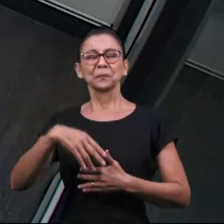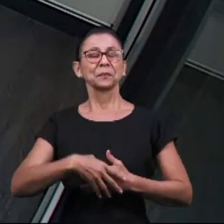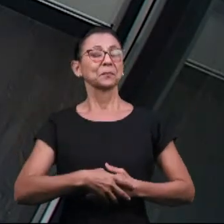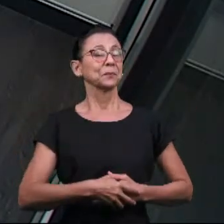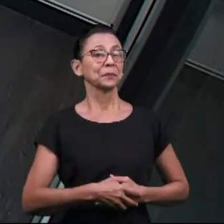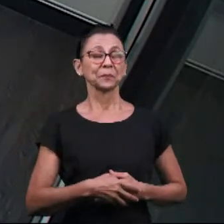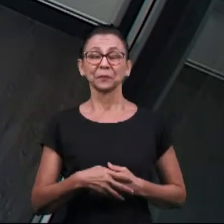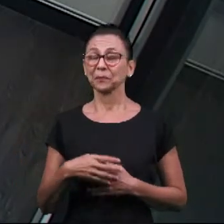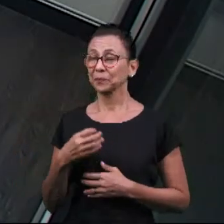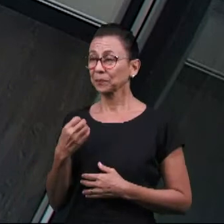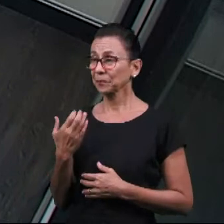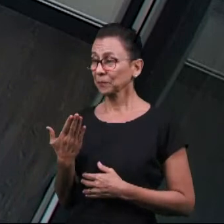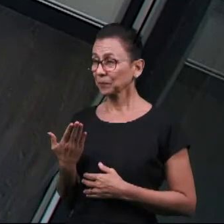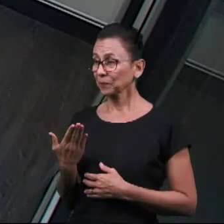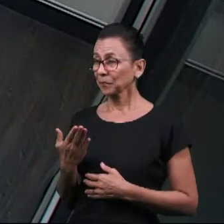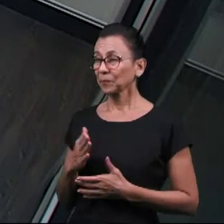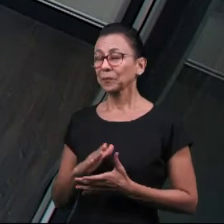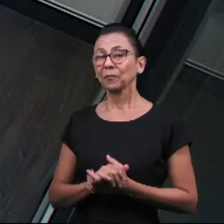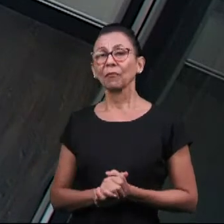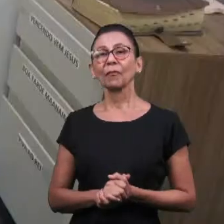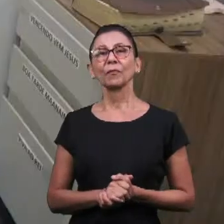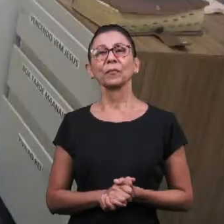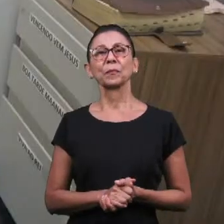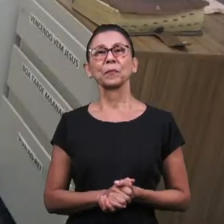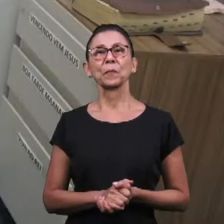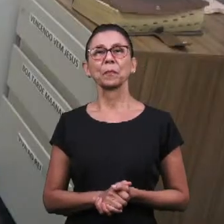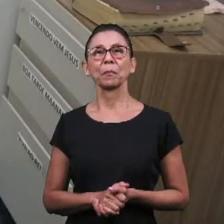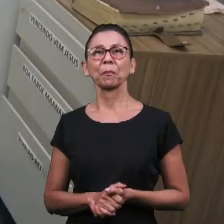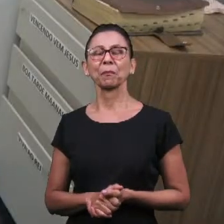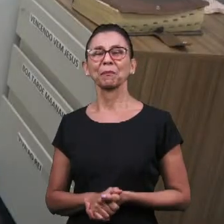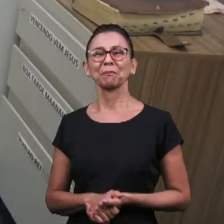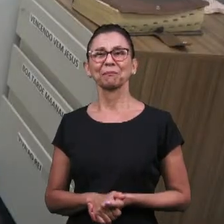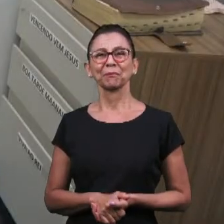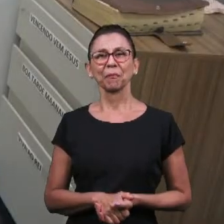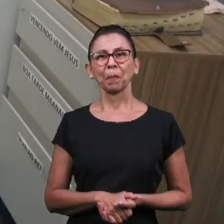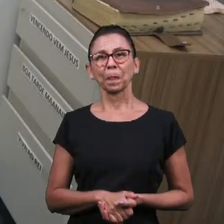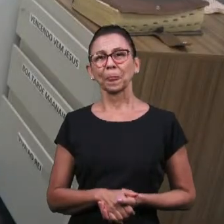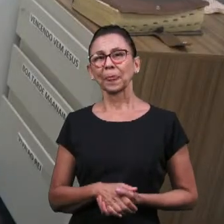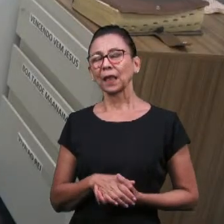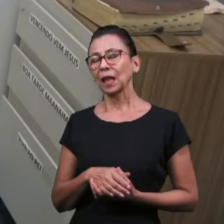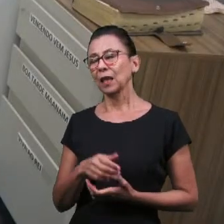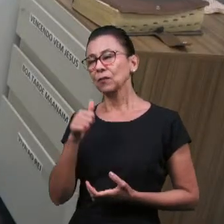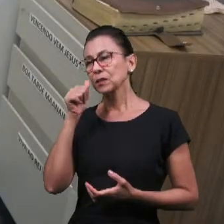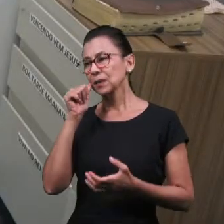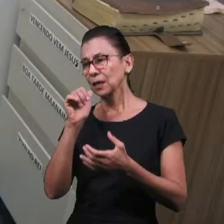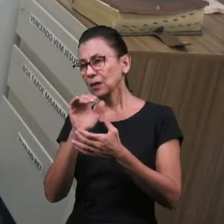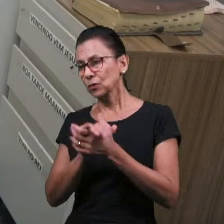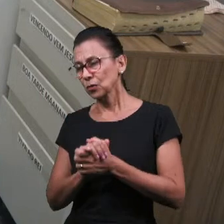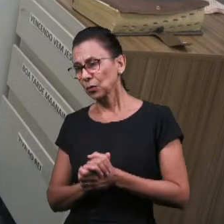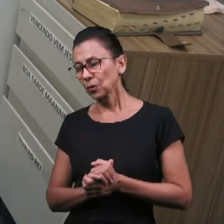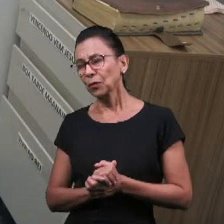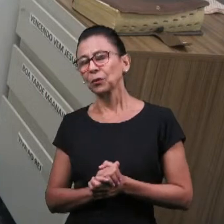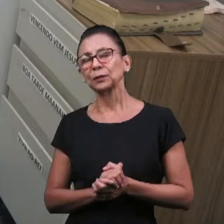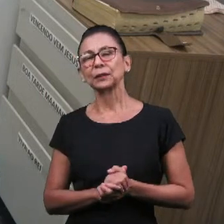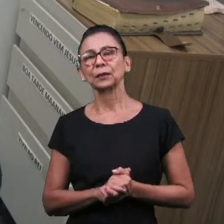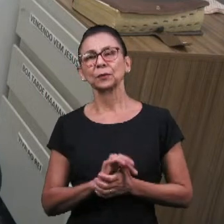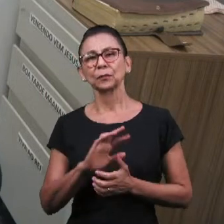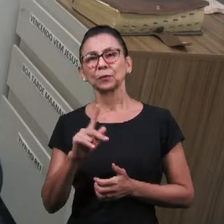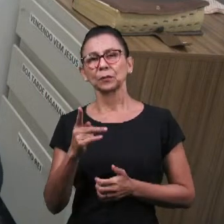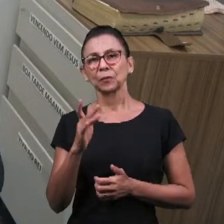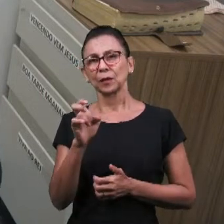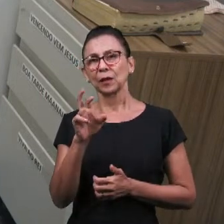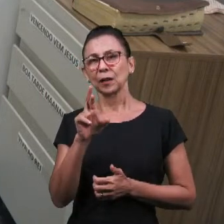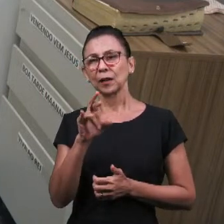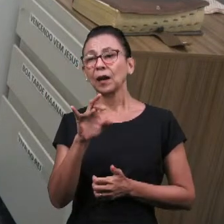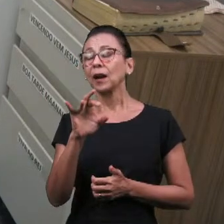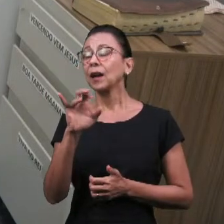bom, chegou a nossa irmã Érica e pastor, logicamente, foi levantado um diácono na presença do Senhor. E como é que foi